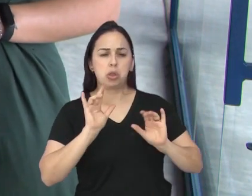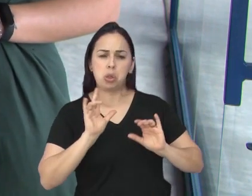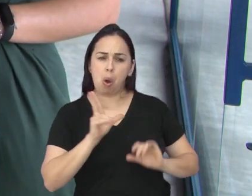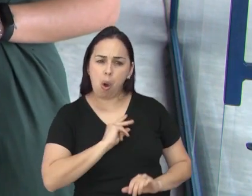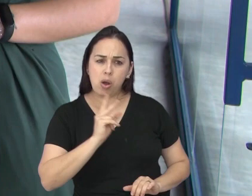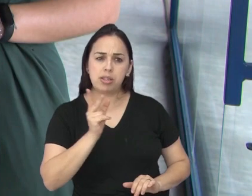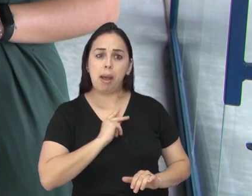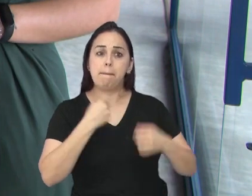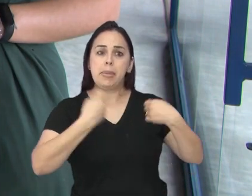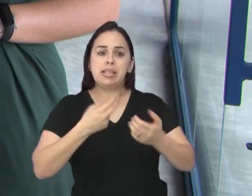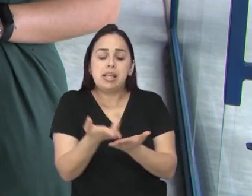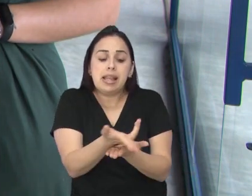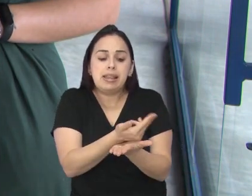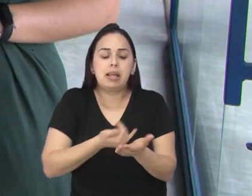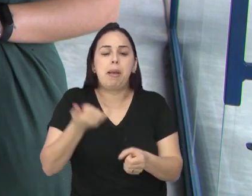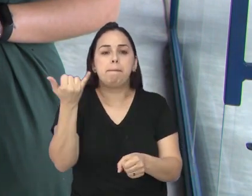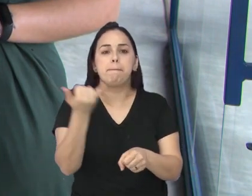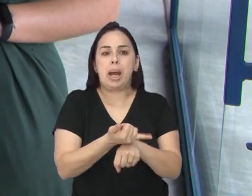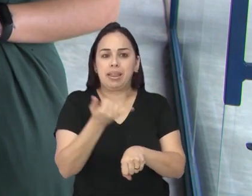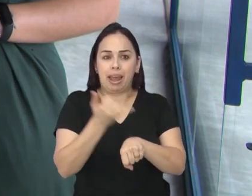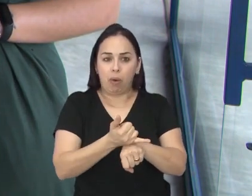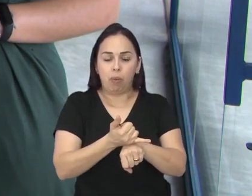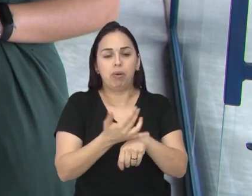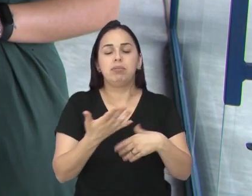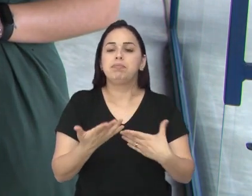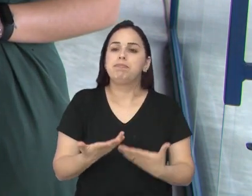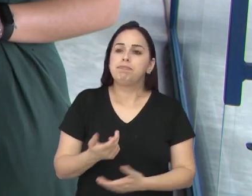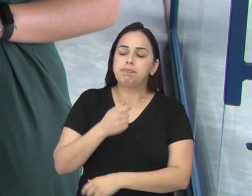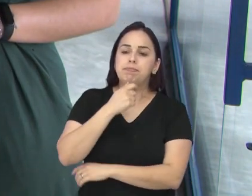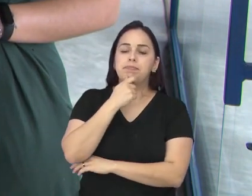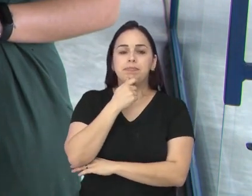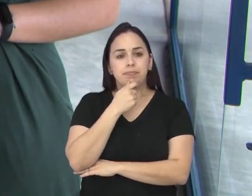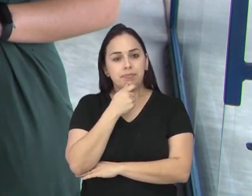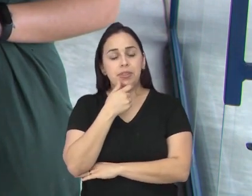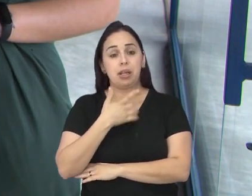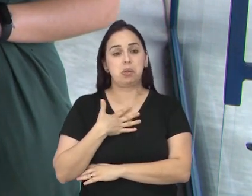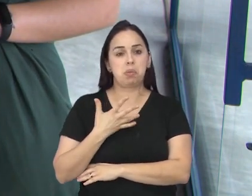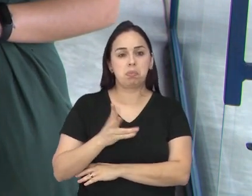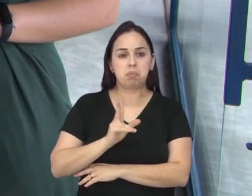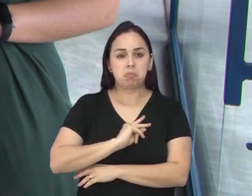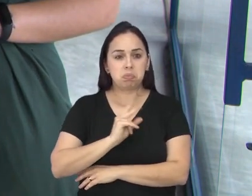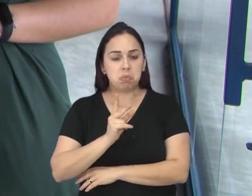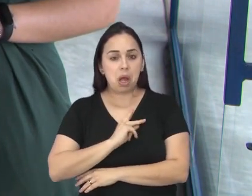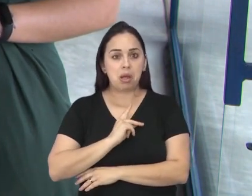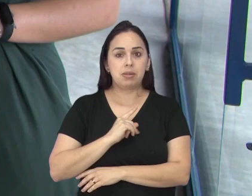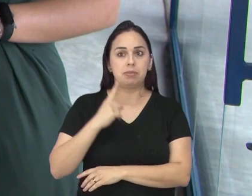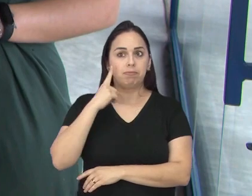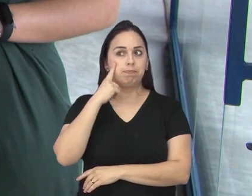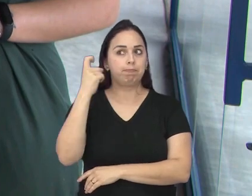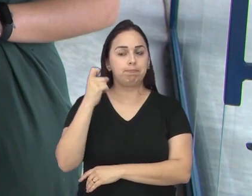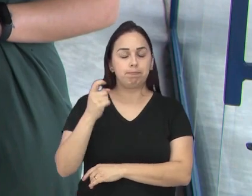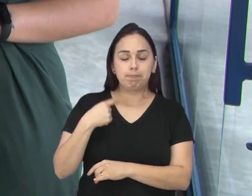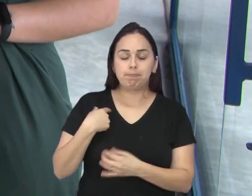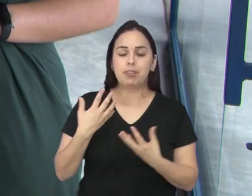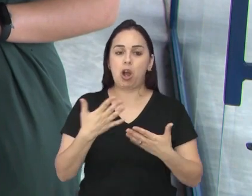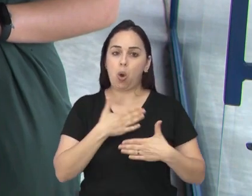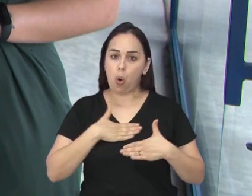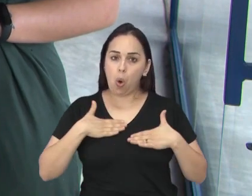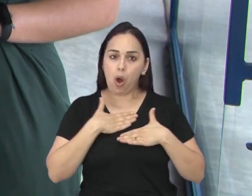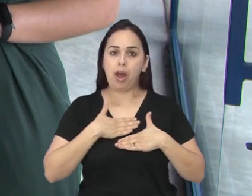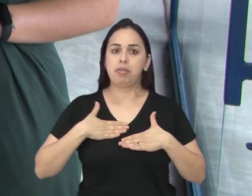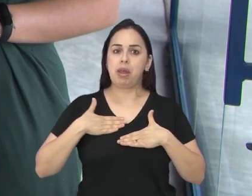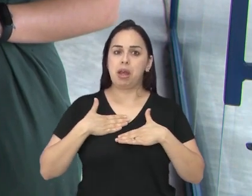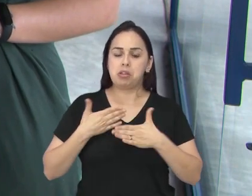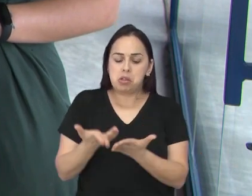metal, né? E a partir daí eu fiquei bastante ligado nessa questão de